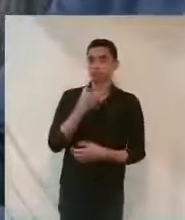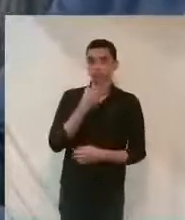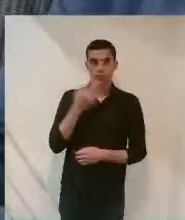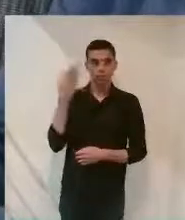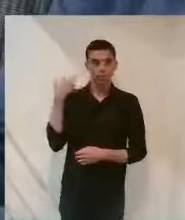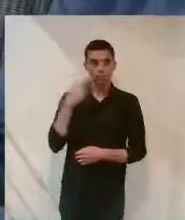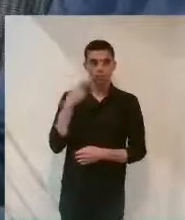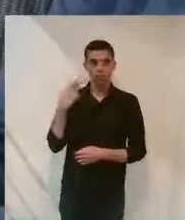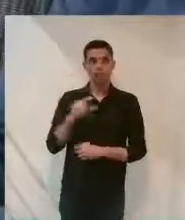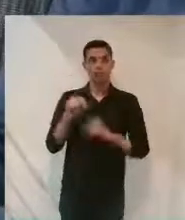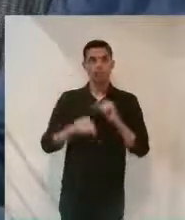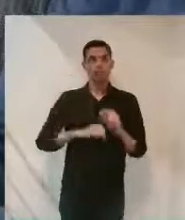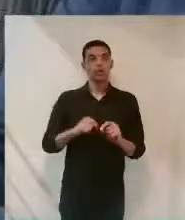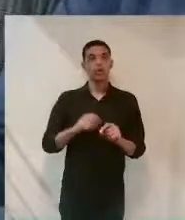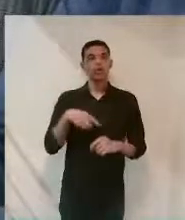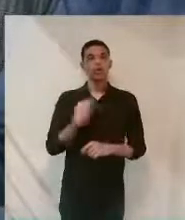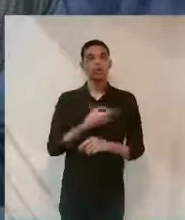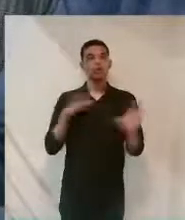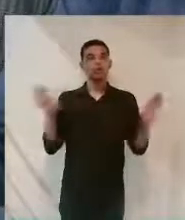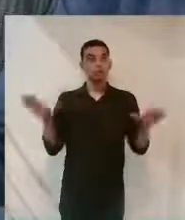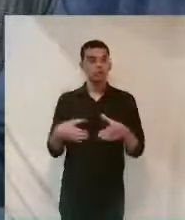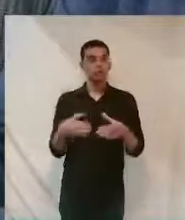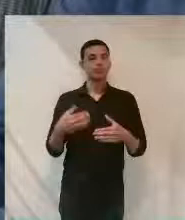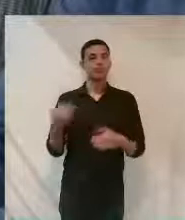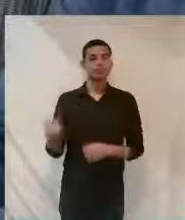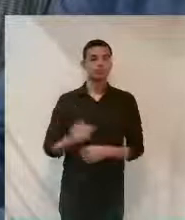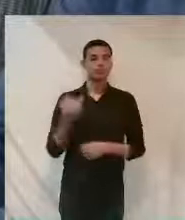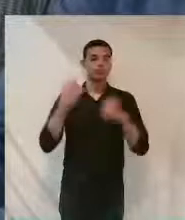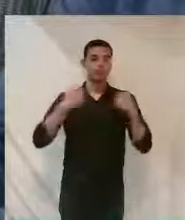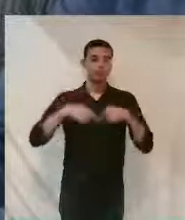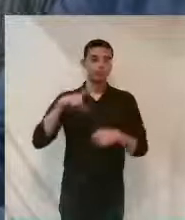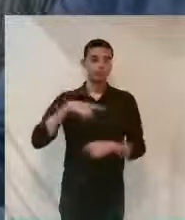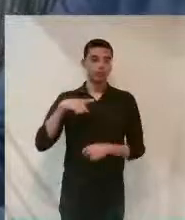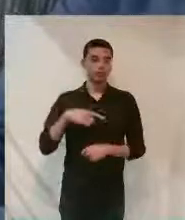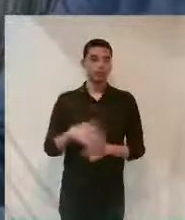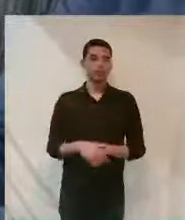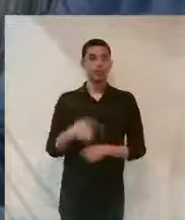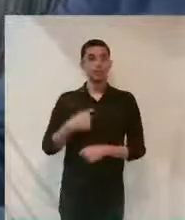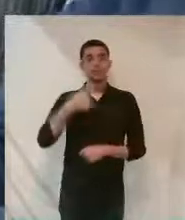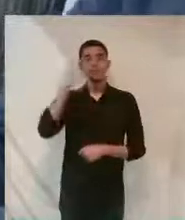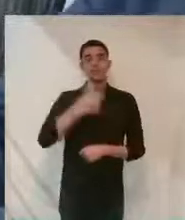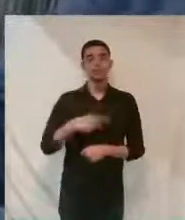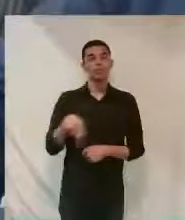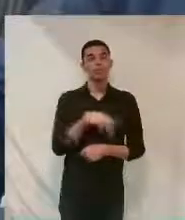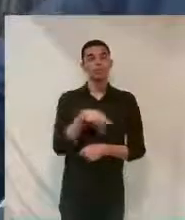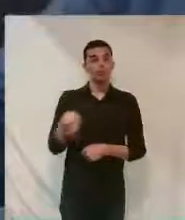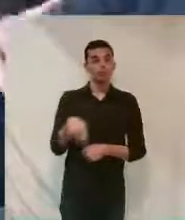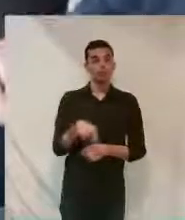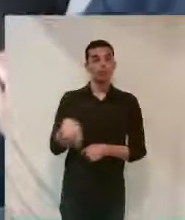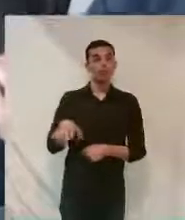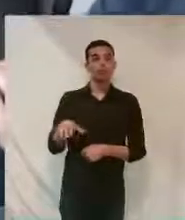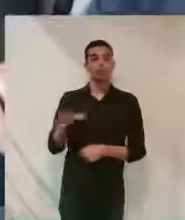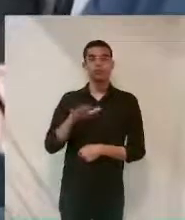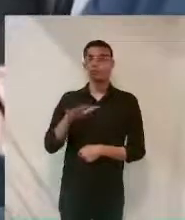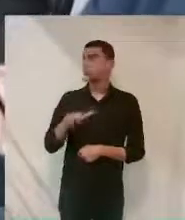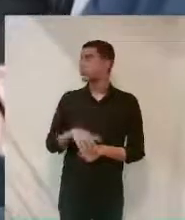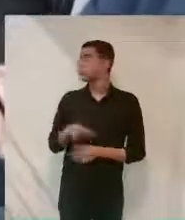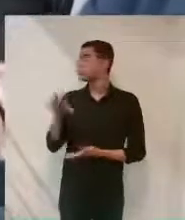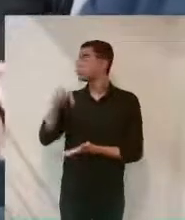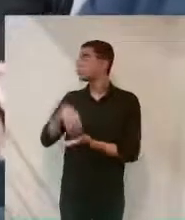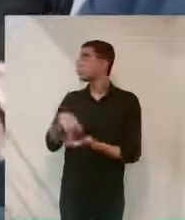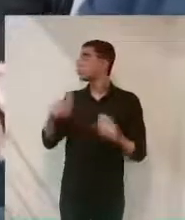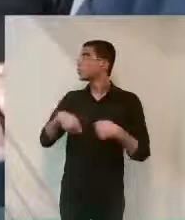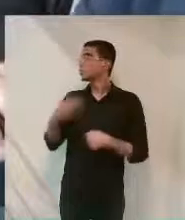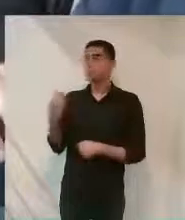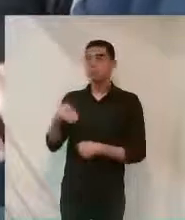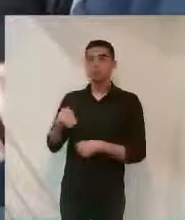que essa construção conjunta é fundamental. Eu estou presidente de uma entidade, Giro, depois você precisa colocar lá também,